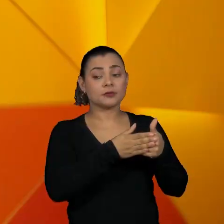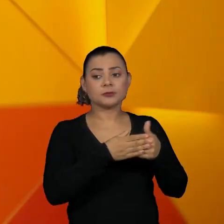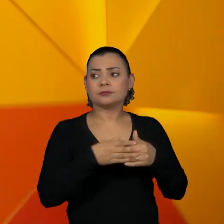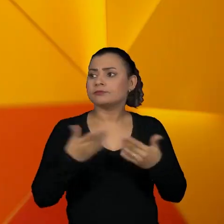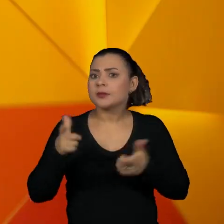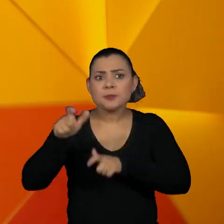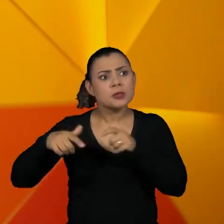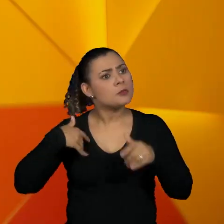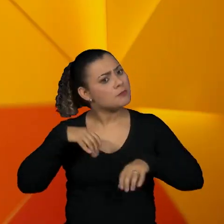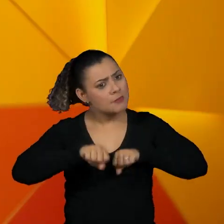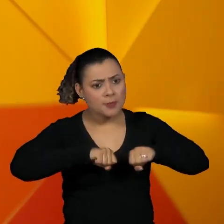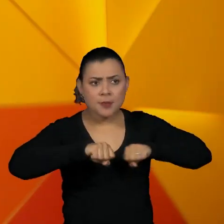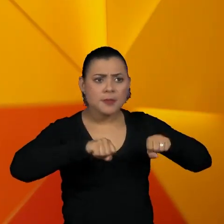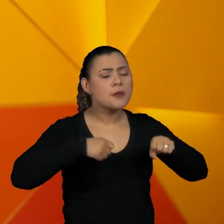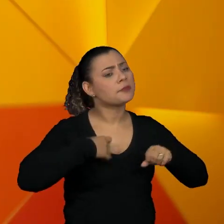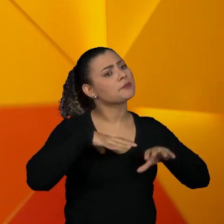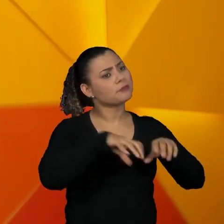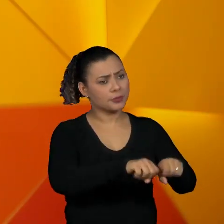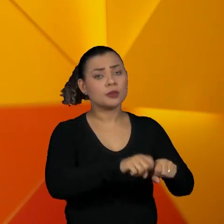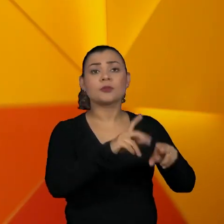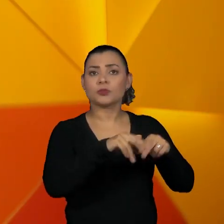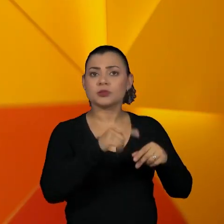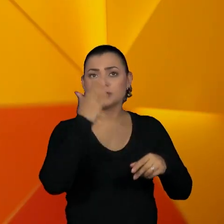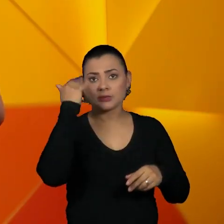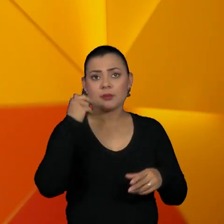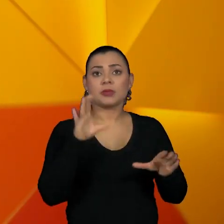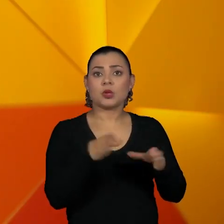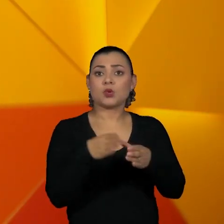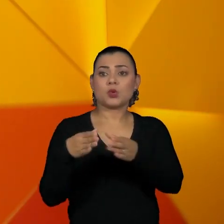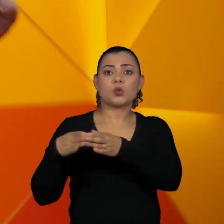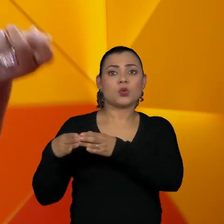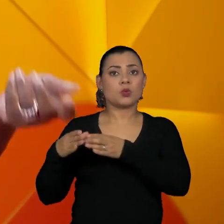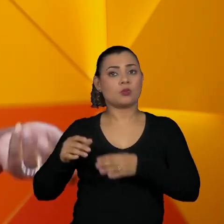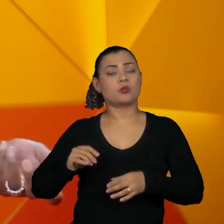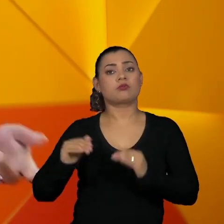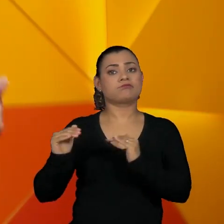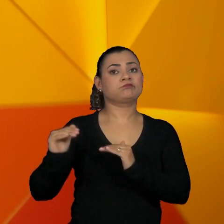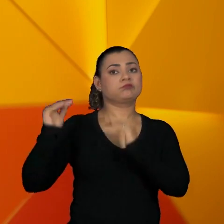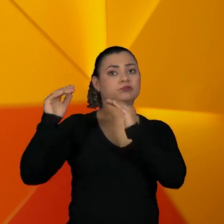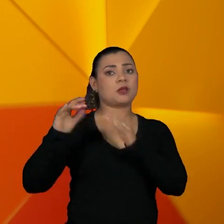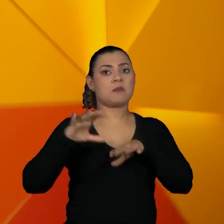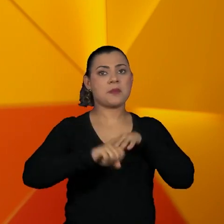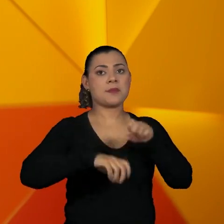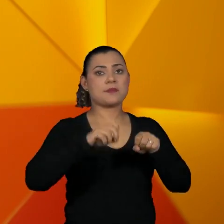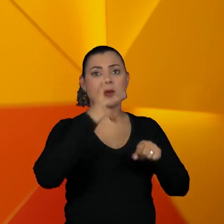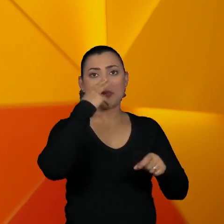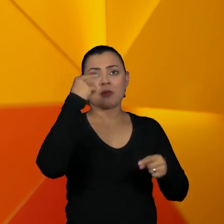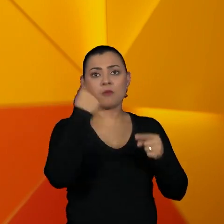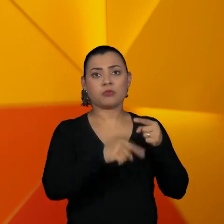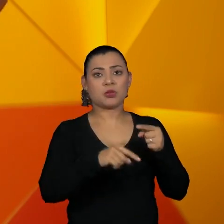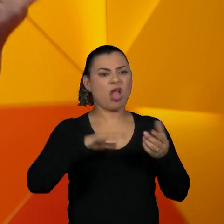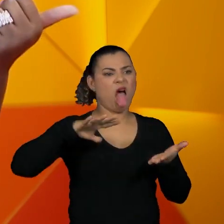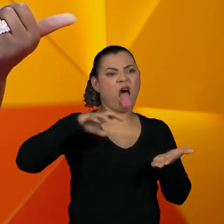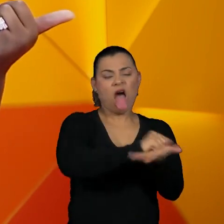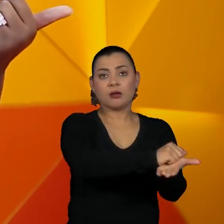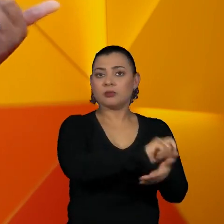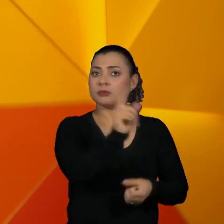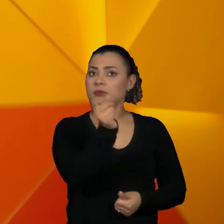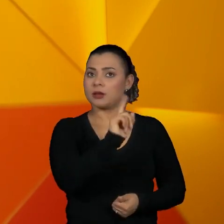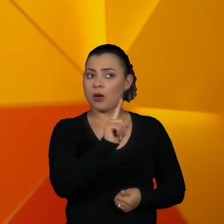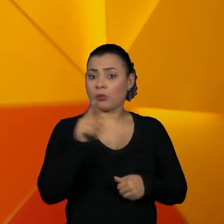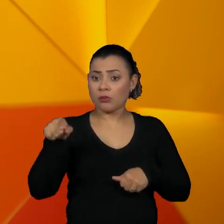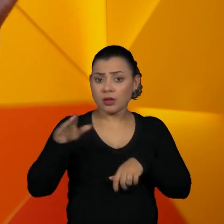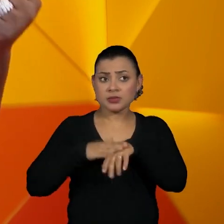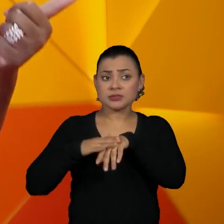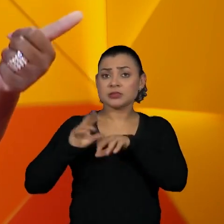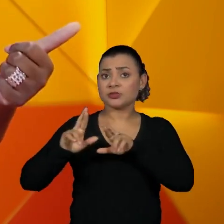comunidade ocupou. A gente sabe que existe uma tendência de grupos de elites de tratar ocupações como invasões. Esse tipo de trabalho,